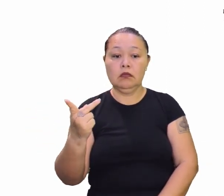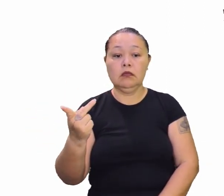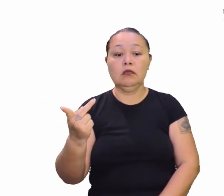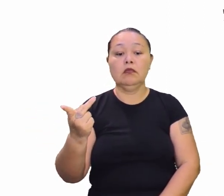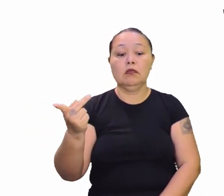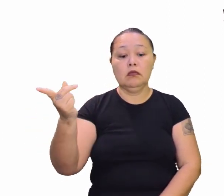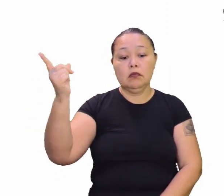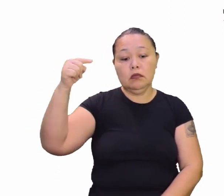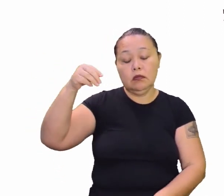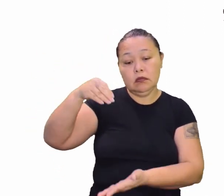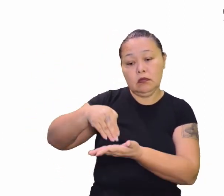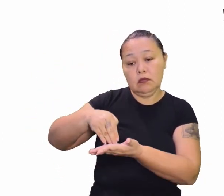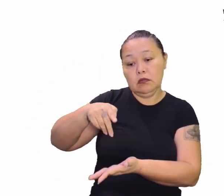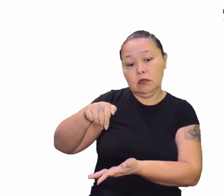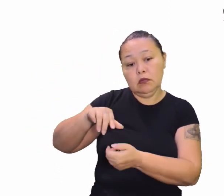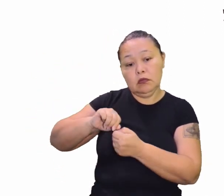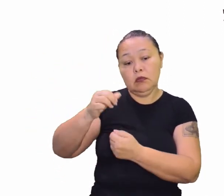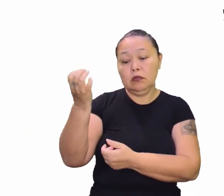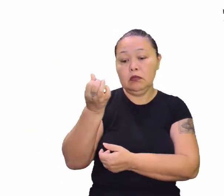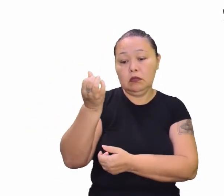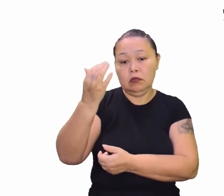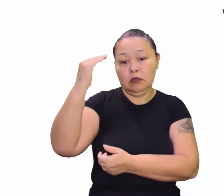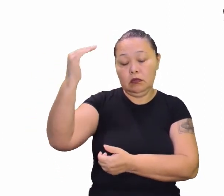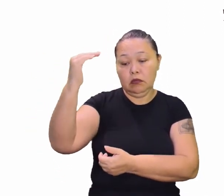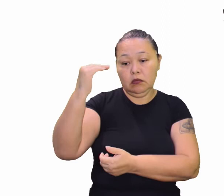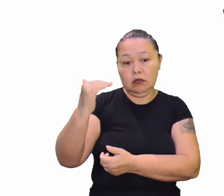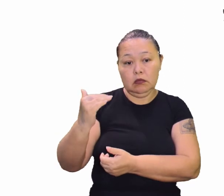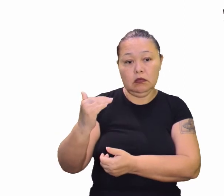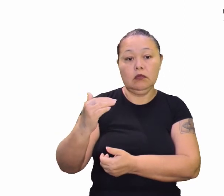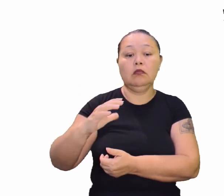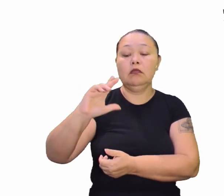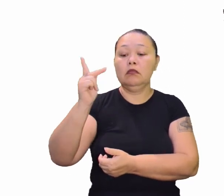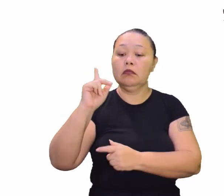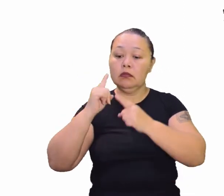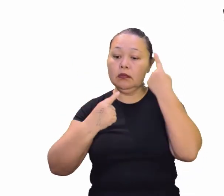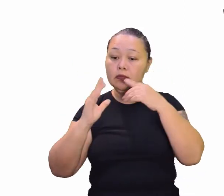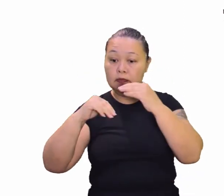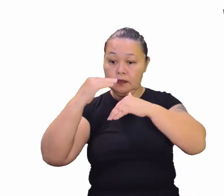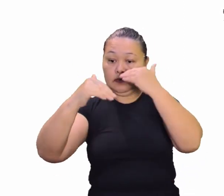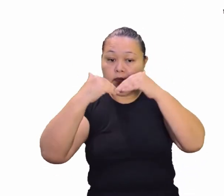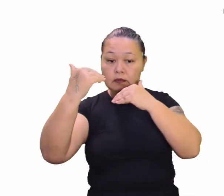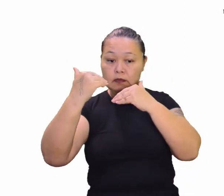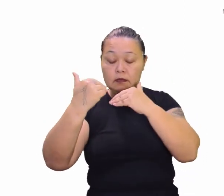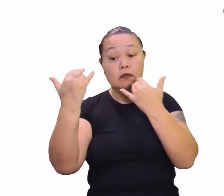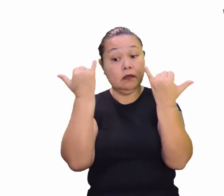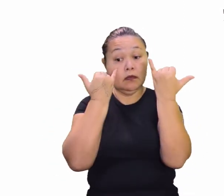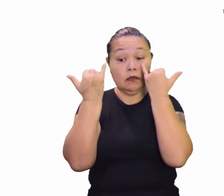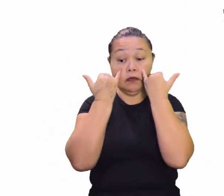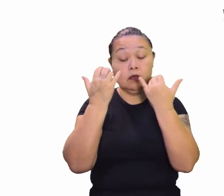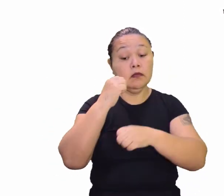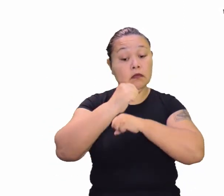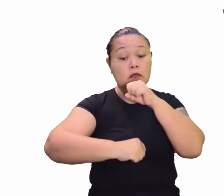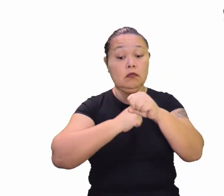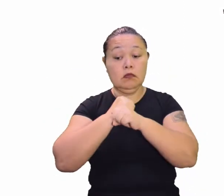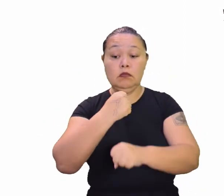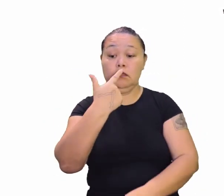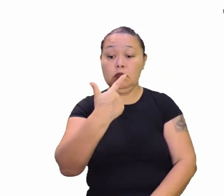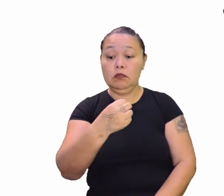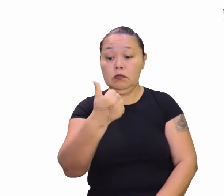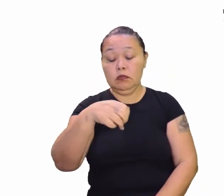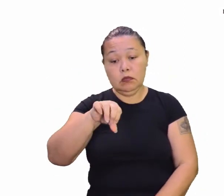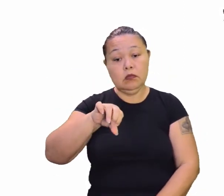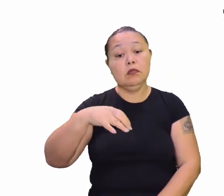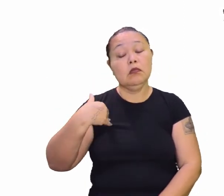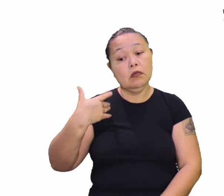o menor, e o Brasil está em sexto. Então, o Chile tem maior desenvolvimento. Essa informação é de 2019.